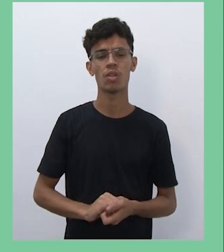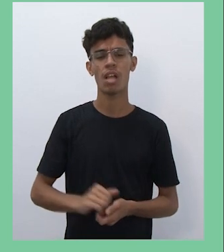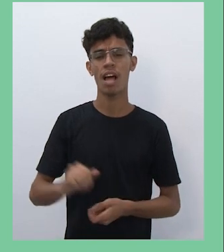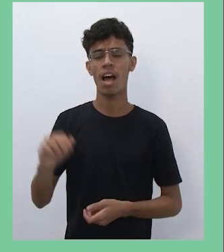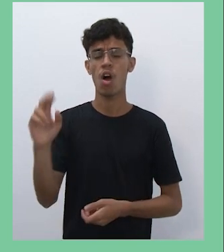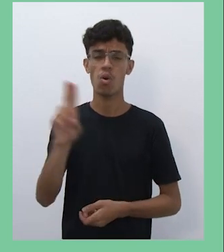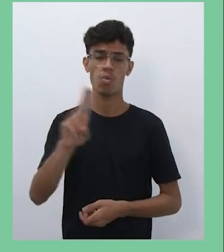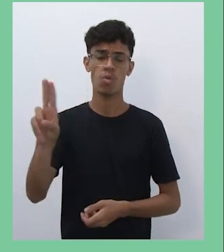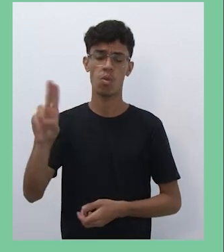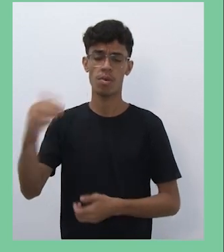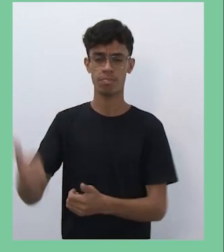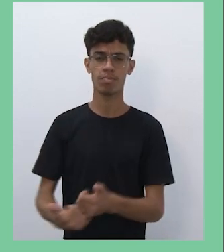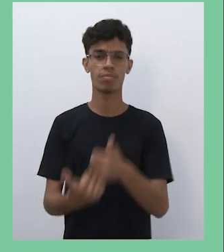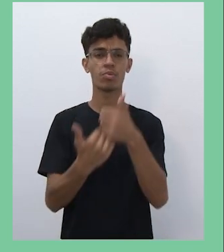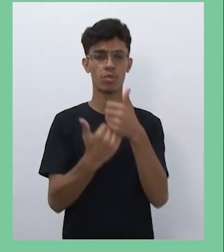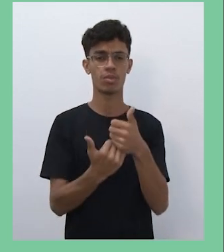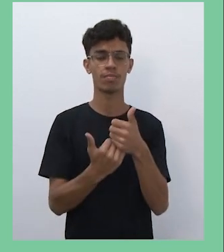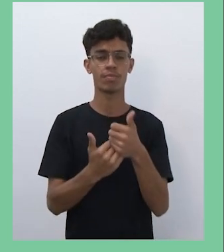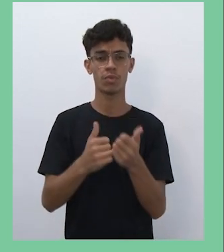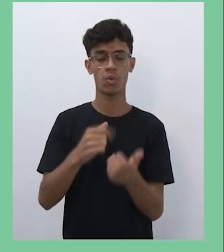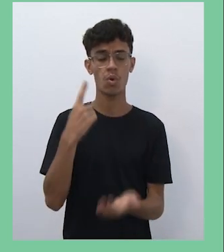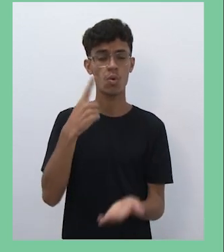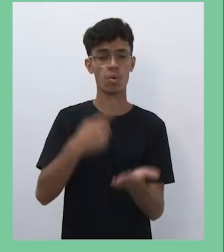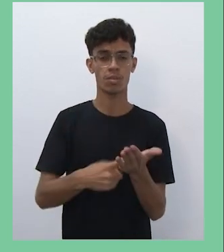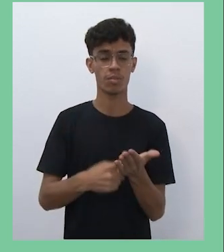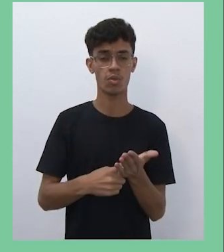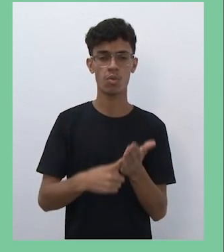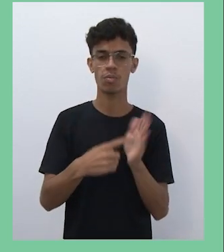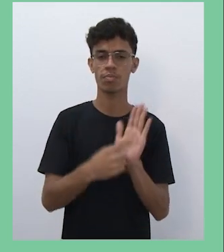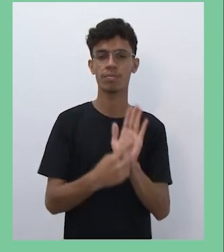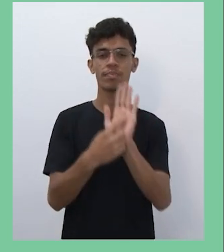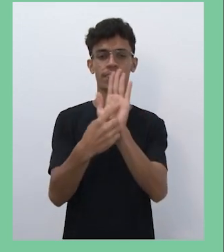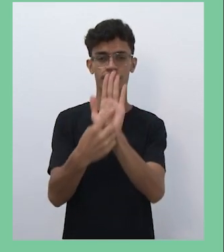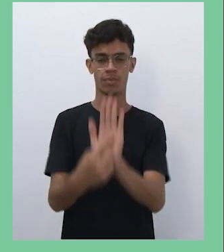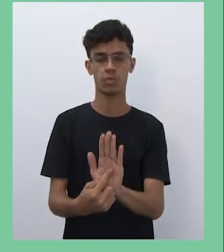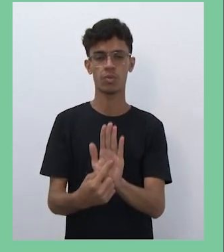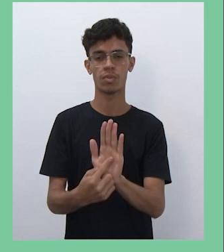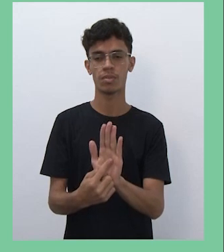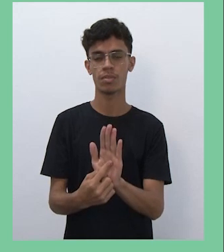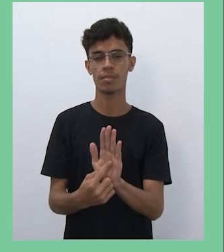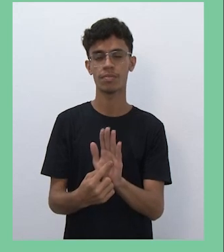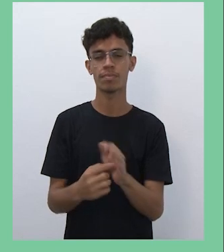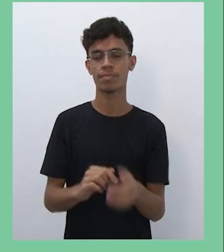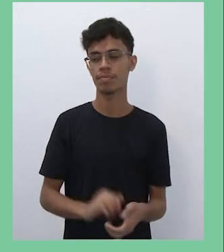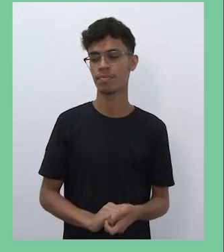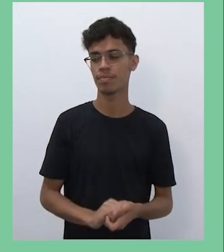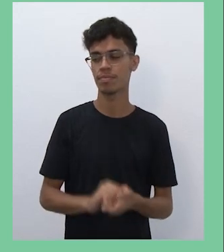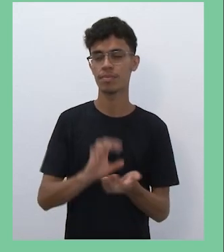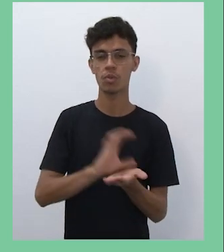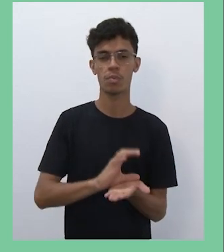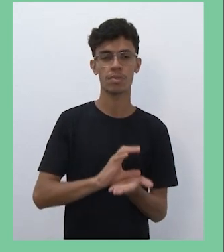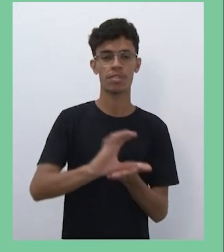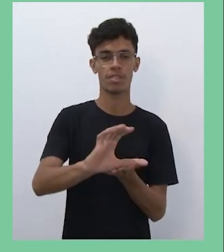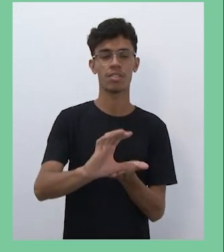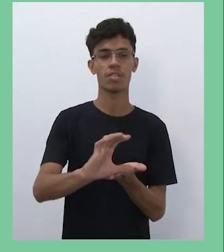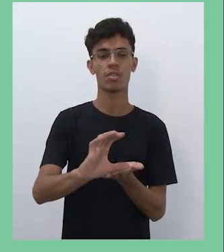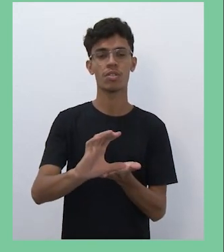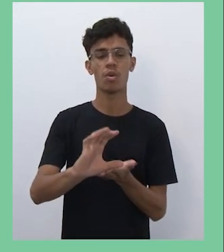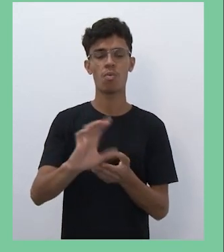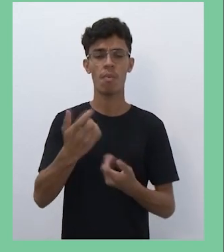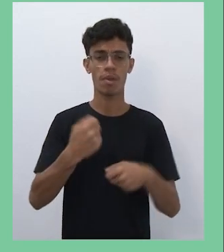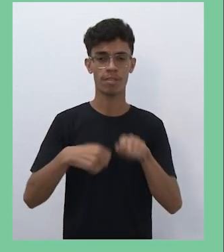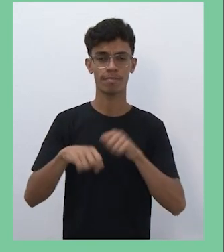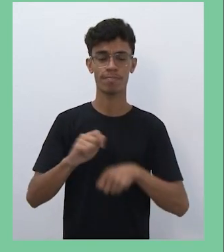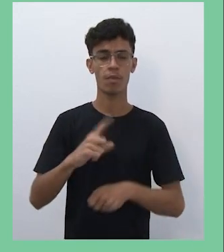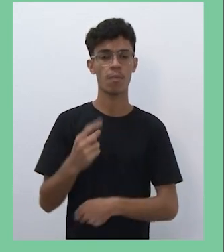nome, apoiando e concordando com o trabalho desenvolvido. O patrocínio, quando há uma destinação de recursos